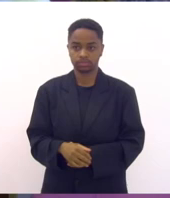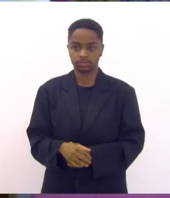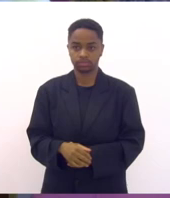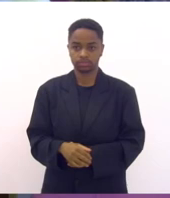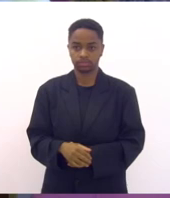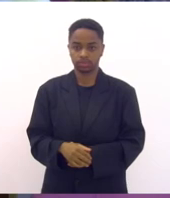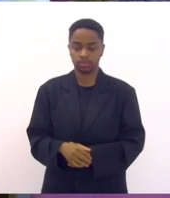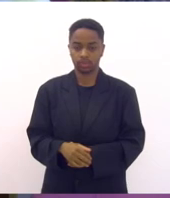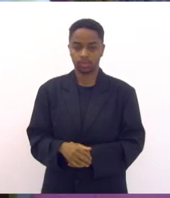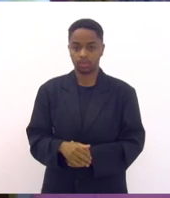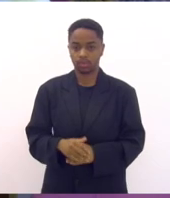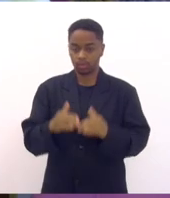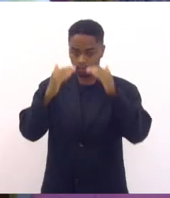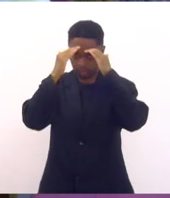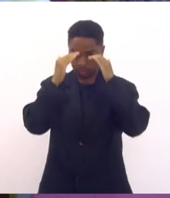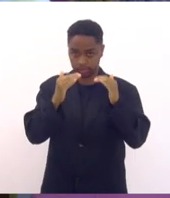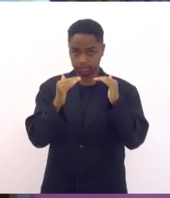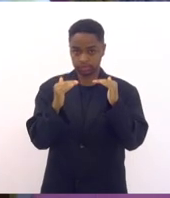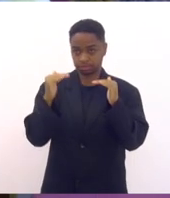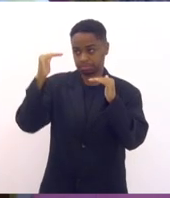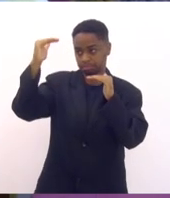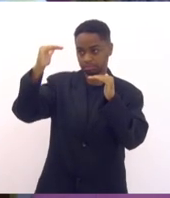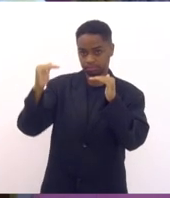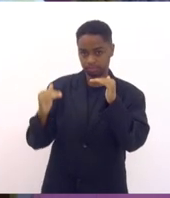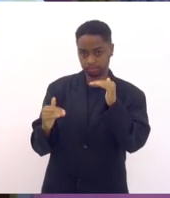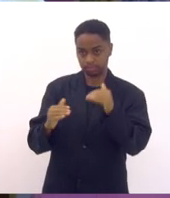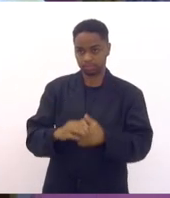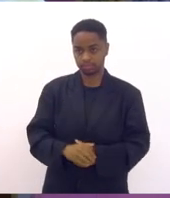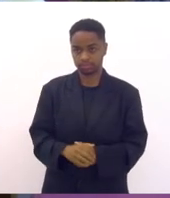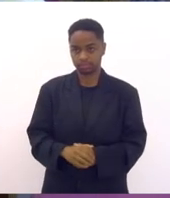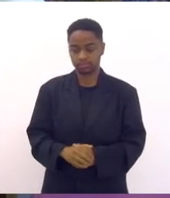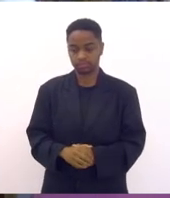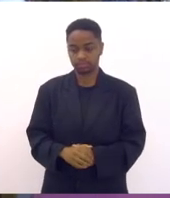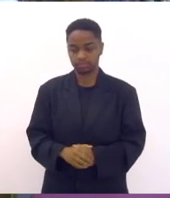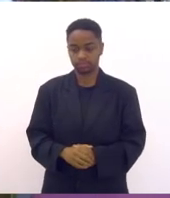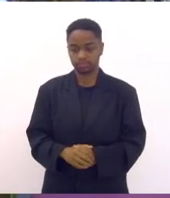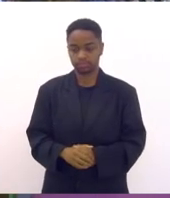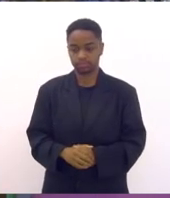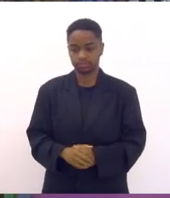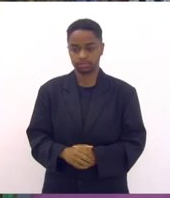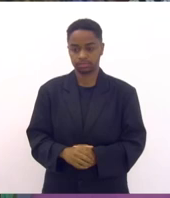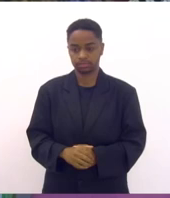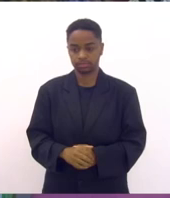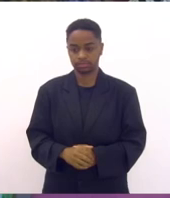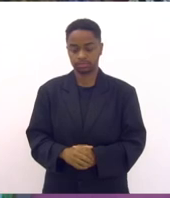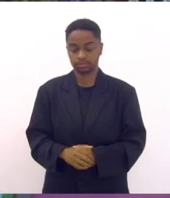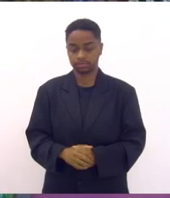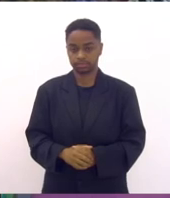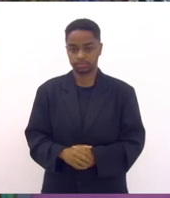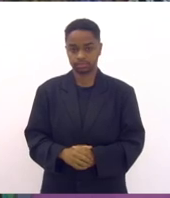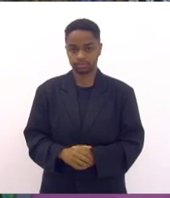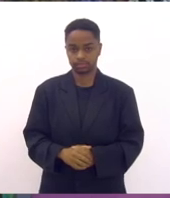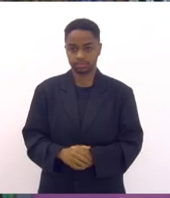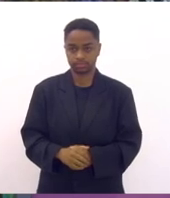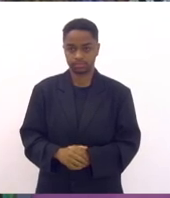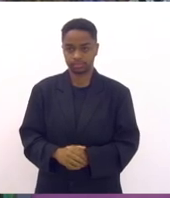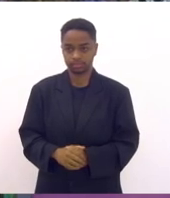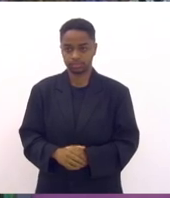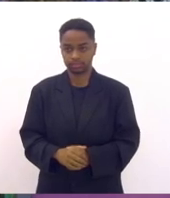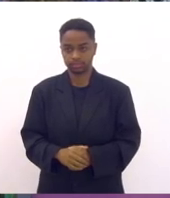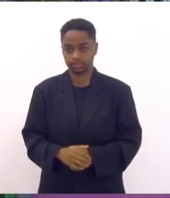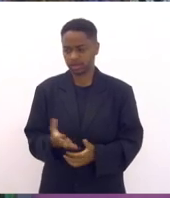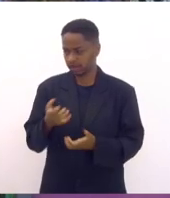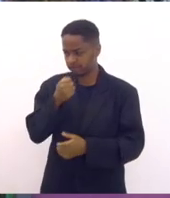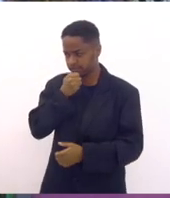hierarquia o senhor quer falar já sobre isso também então tá bom então nós dois já